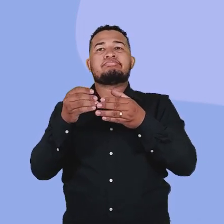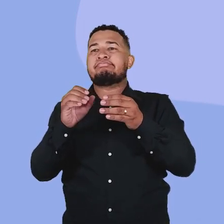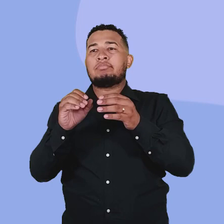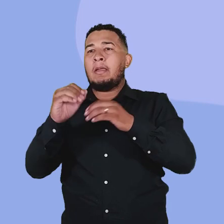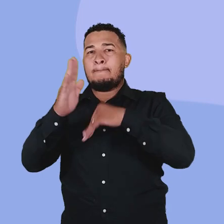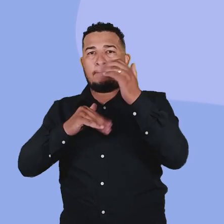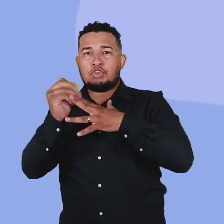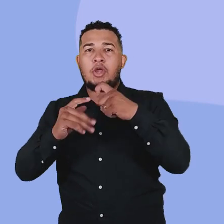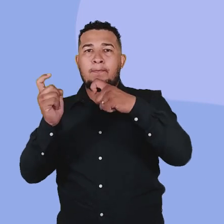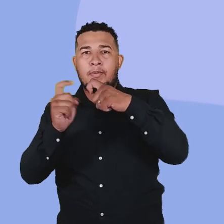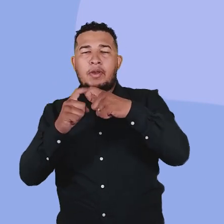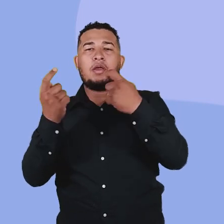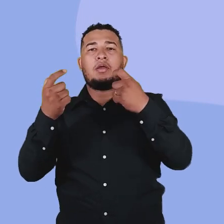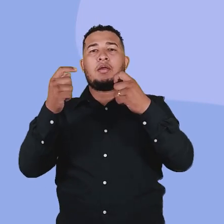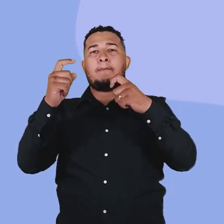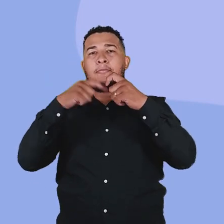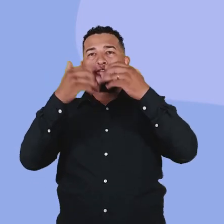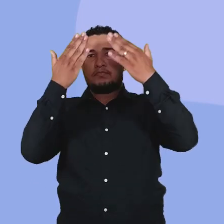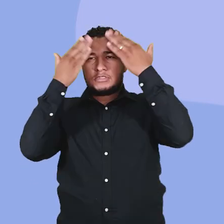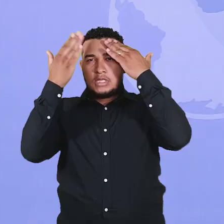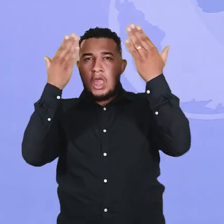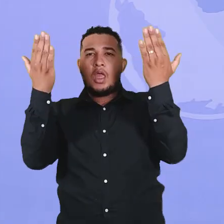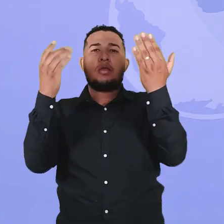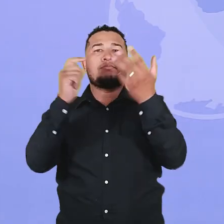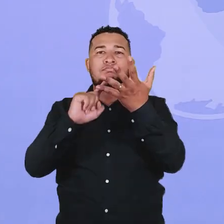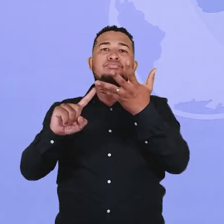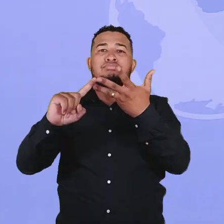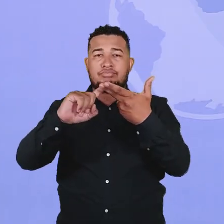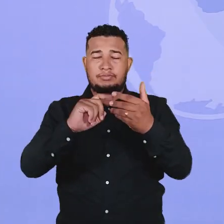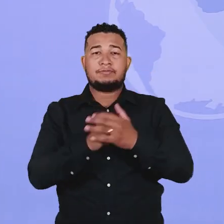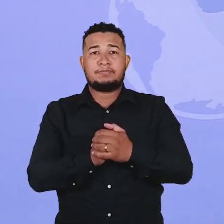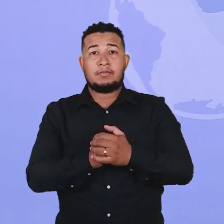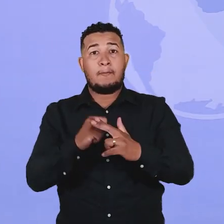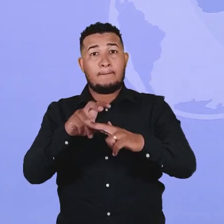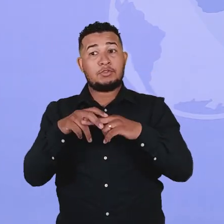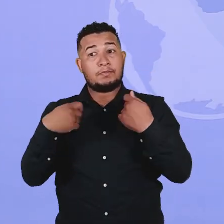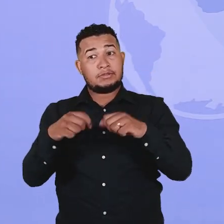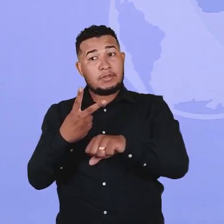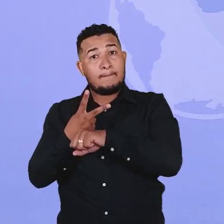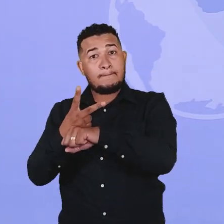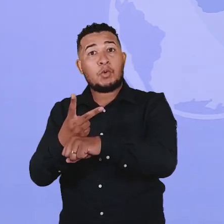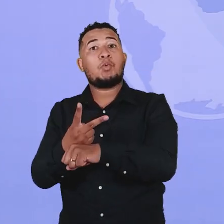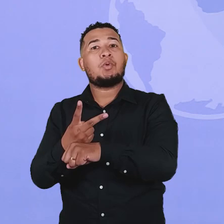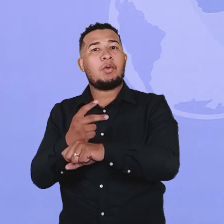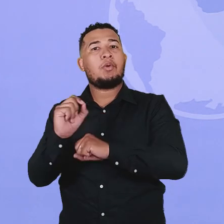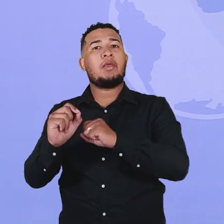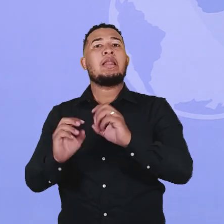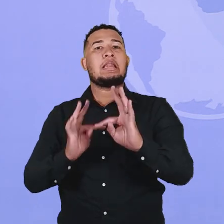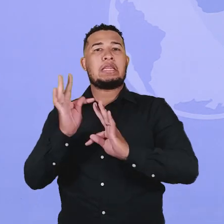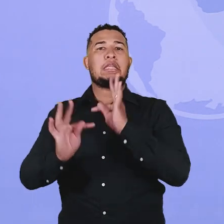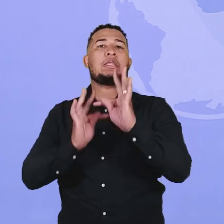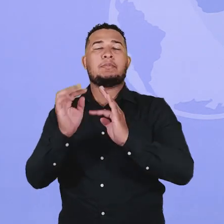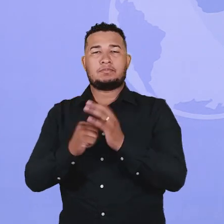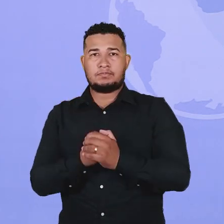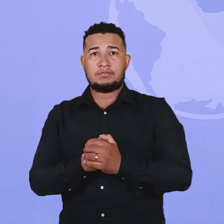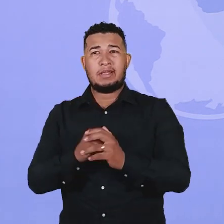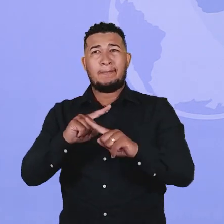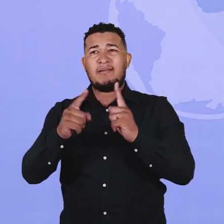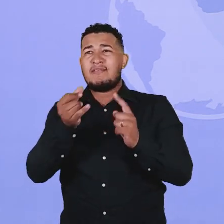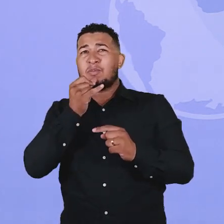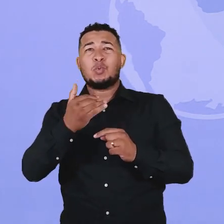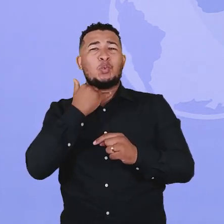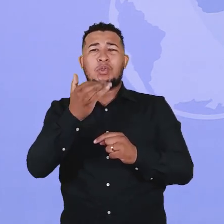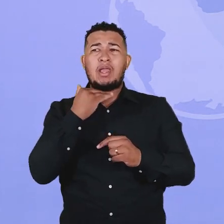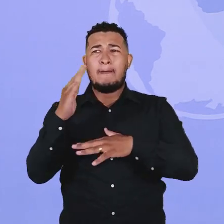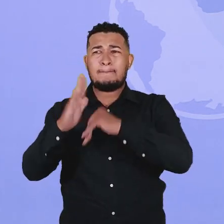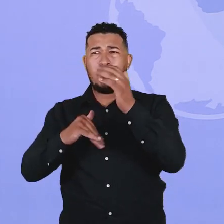médicos, endocrinologistas e médico psiquiatra. Então, para ficar bem claro, nós precisamos procurar um tratamento. Ah, Fabrício, mas eu não consigo